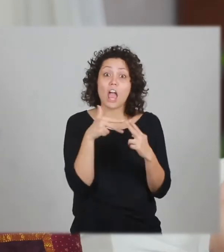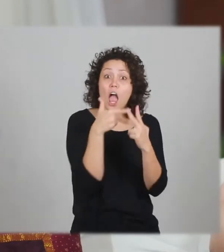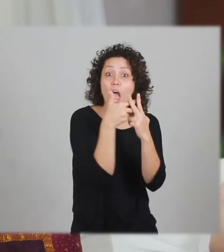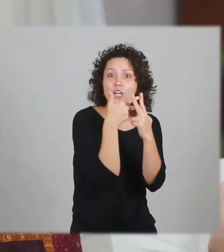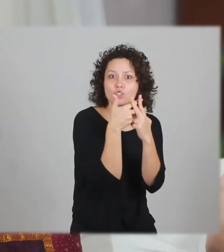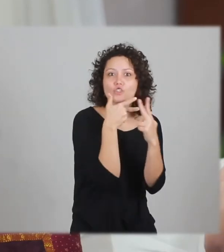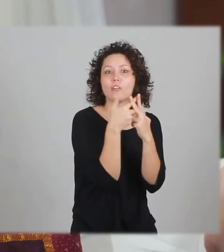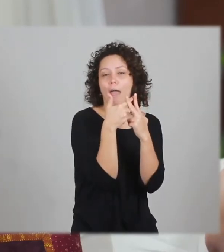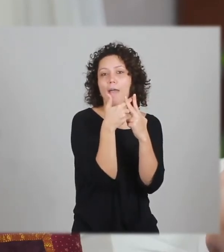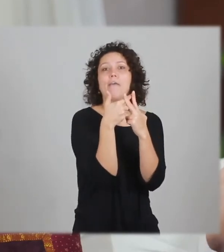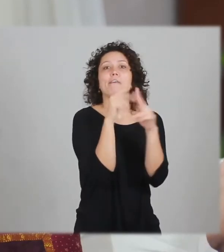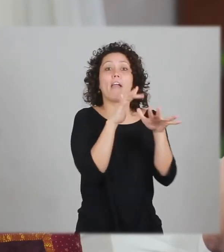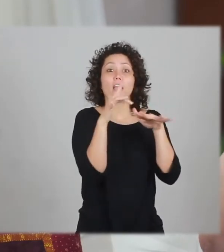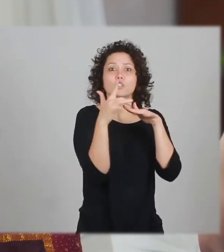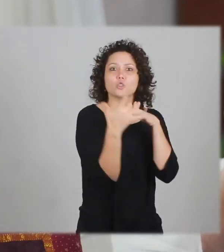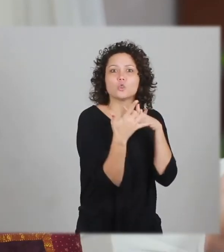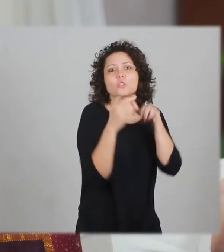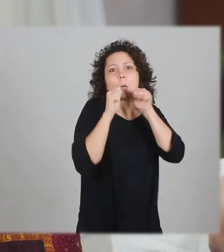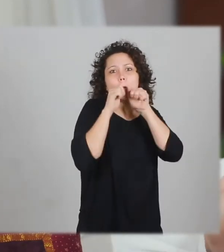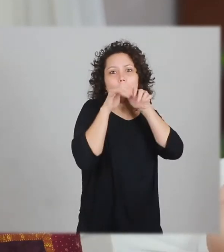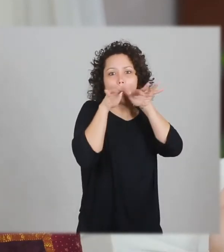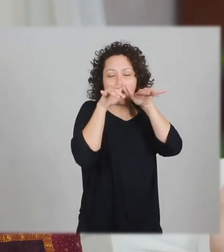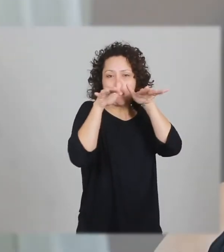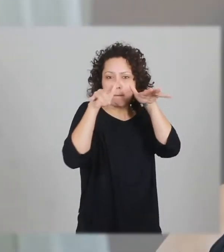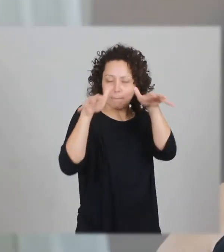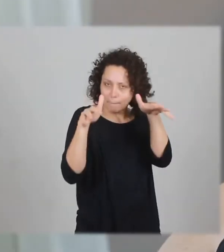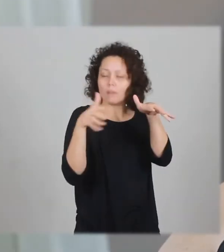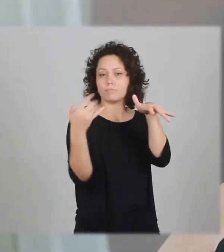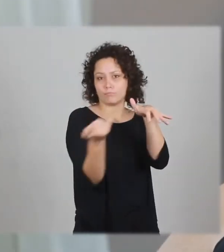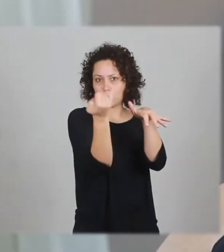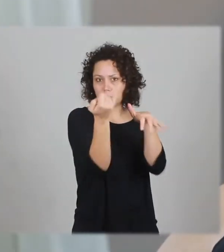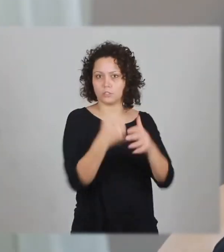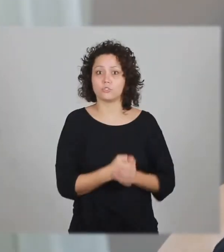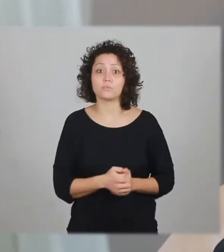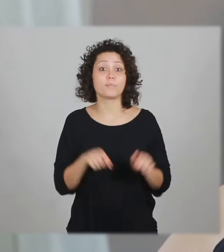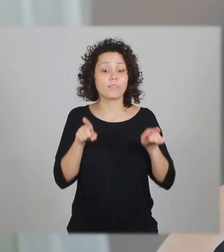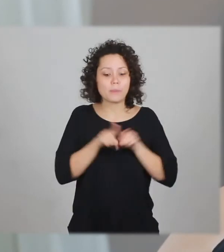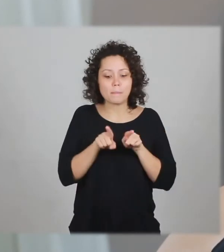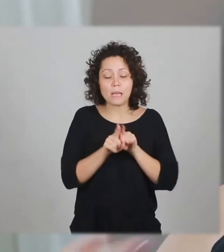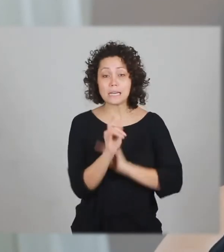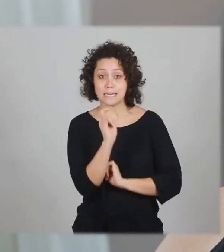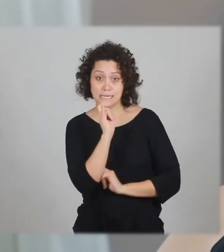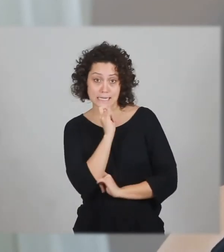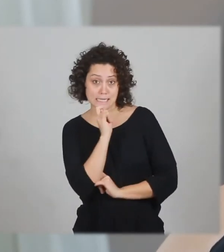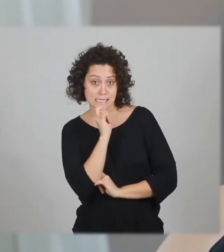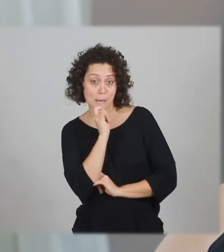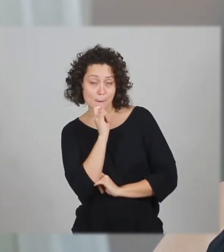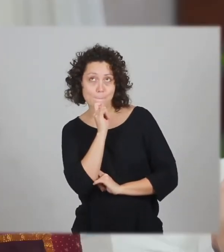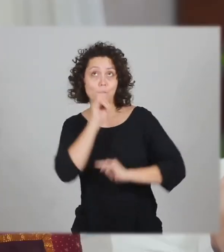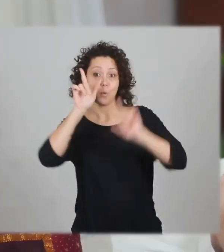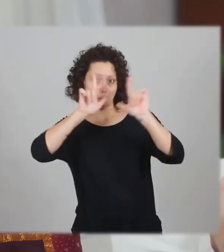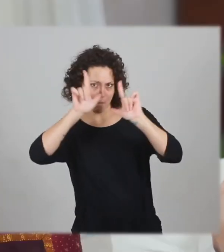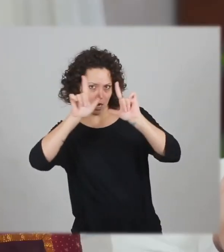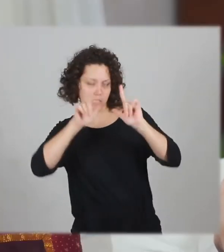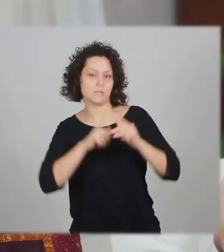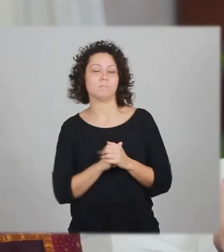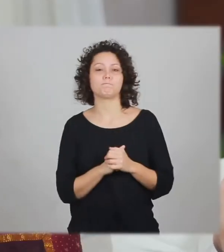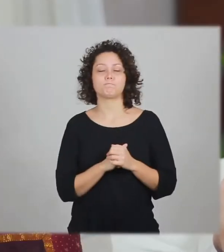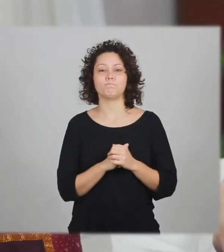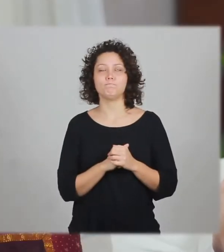repercussão na rede social, é todo um processo. Outro exemplo de campanha, né, aí já na imprensa, e